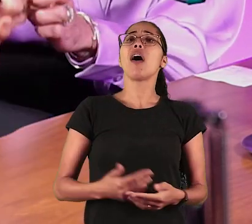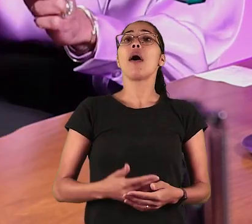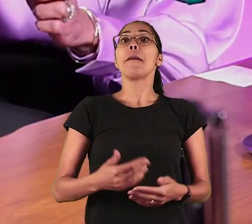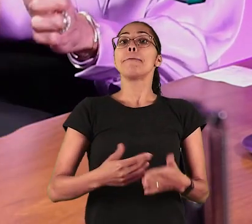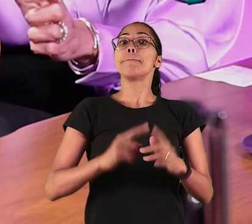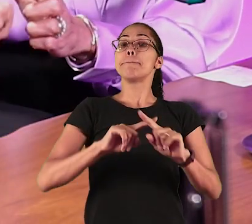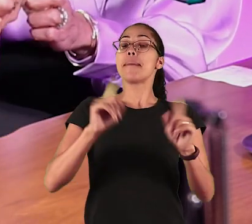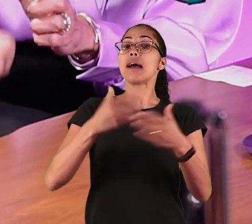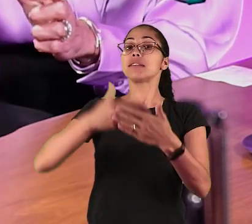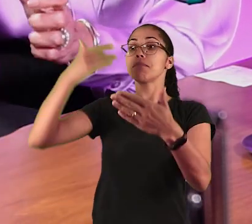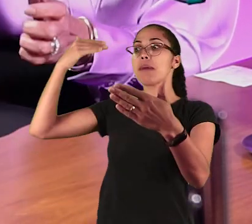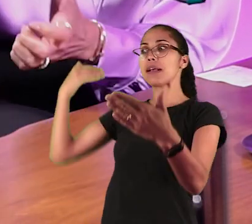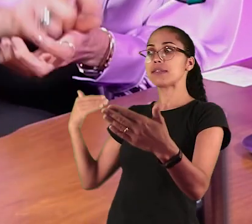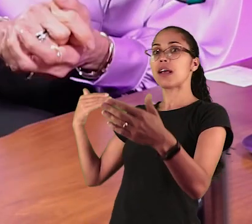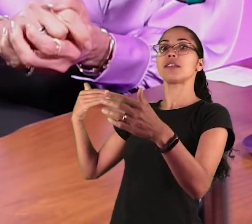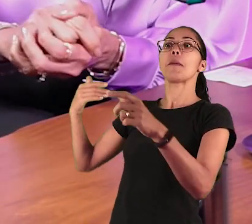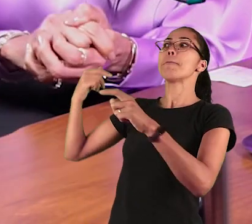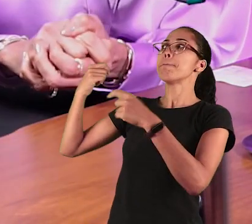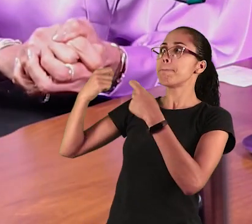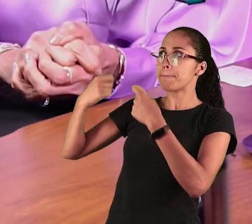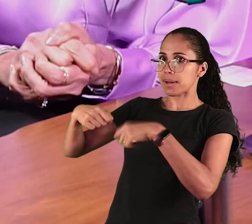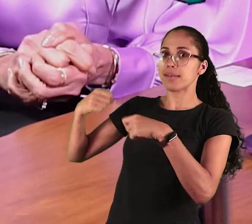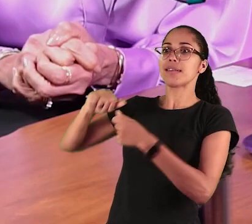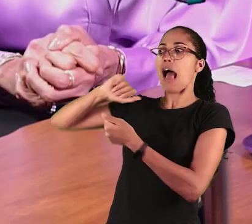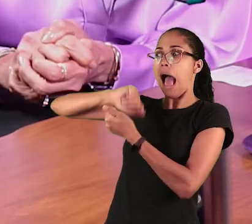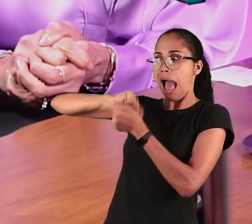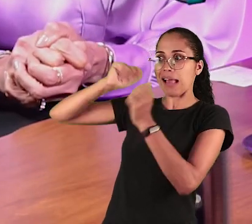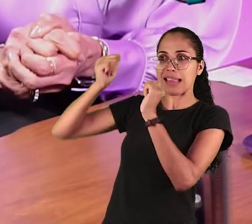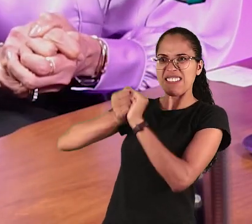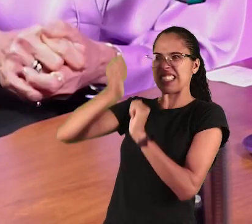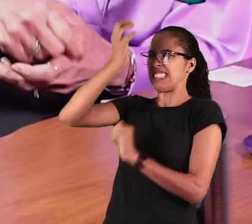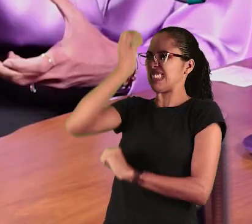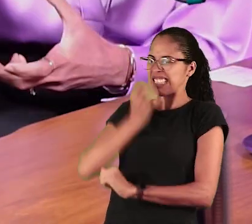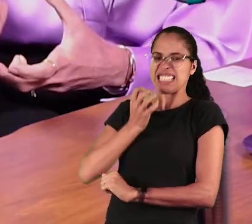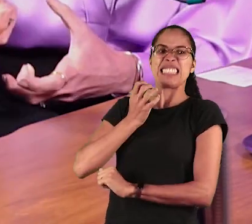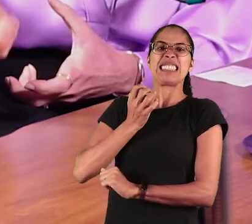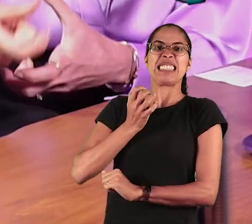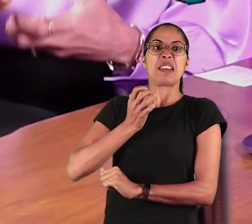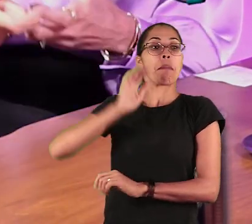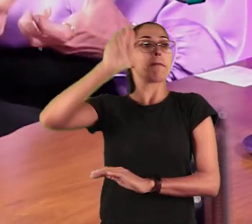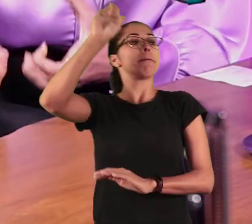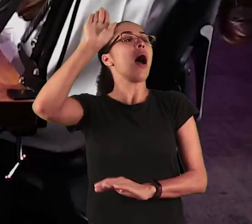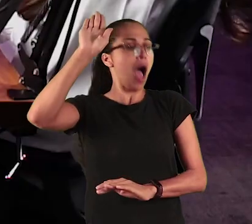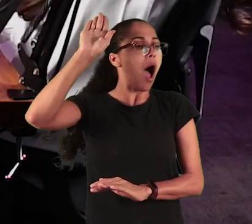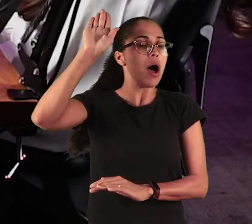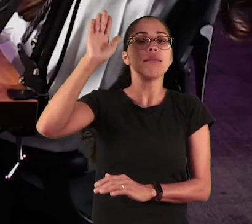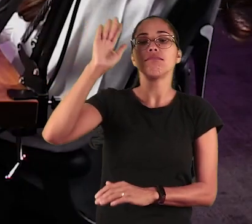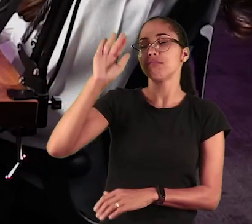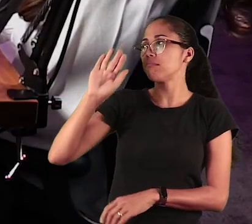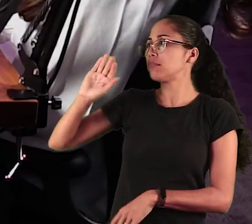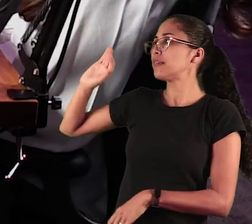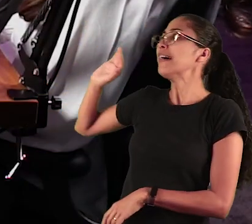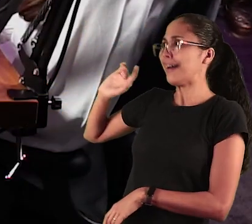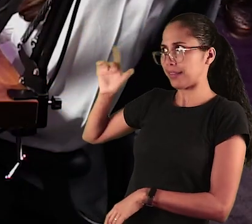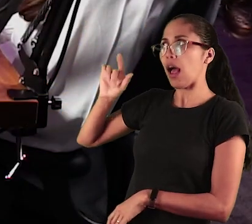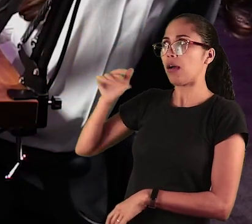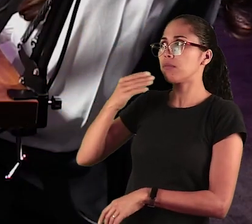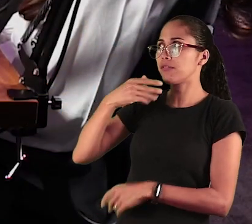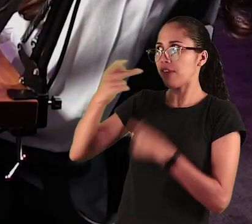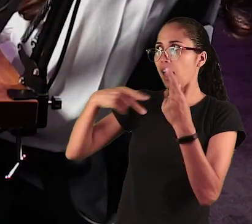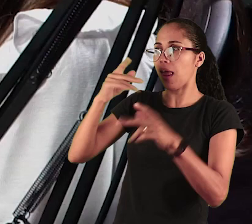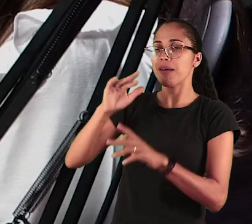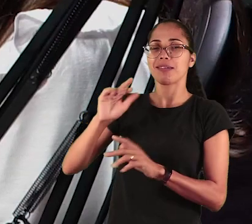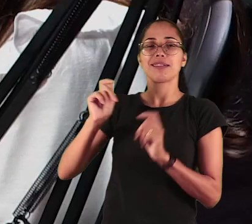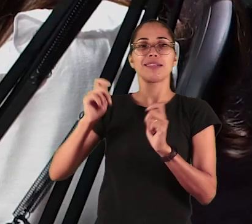que a gente não a gente naquela época eu precisava se moldar para ser agressiva né para poder e eu acho que é sucesso muito bem enfim